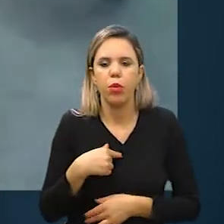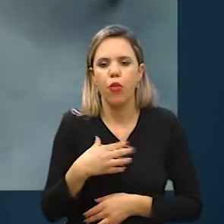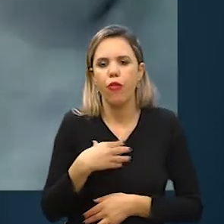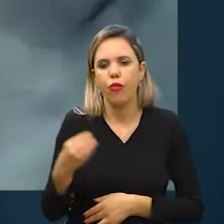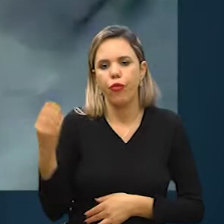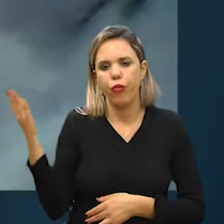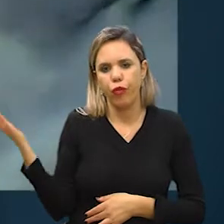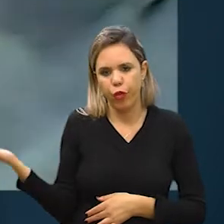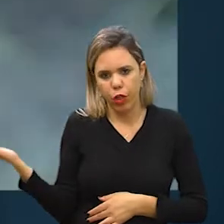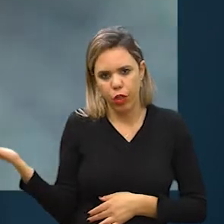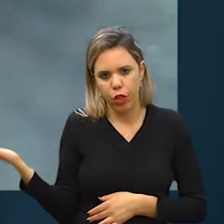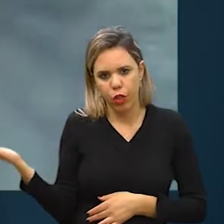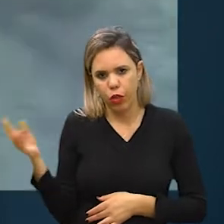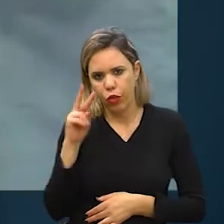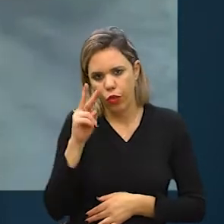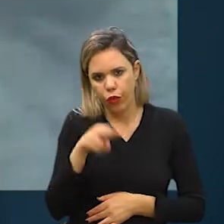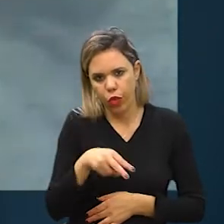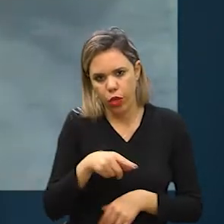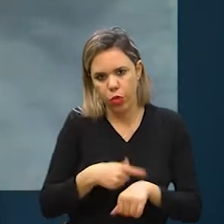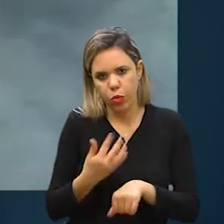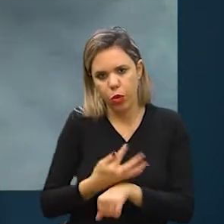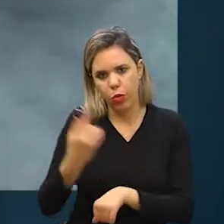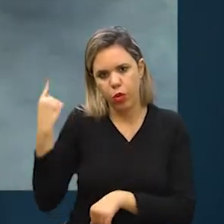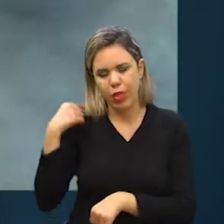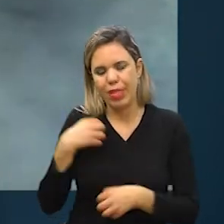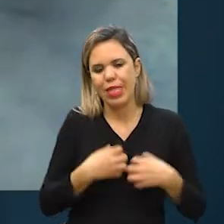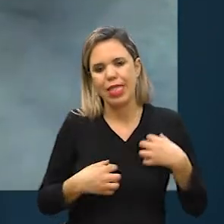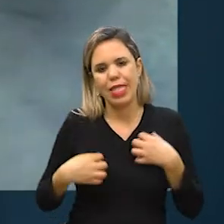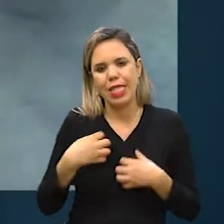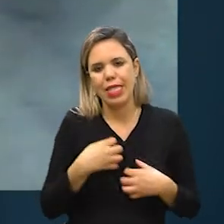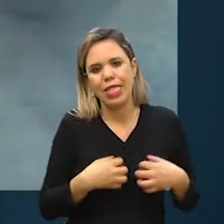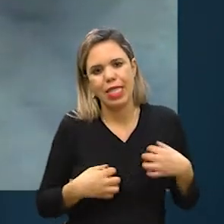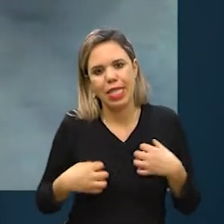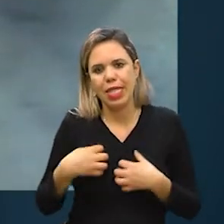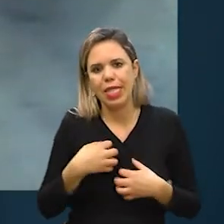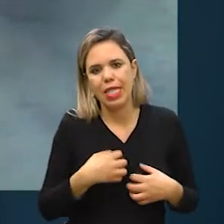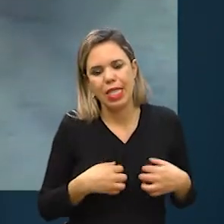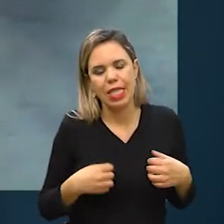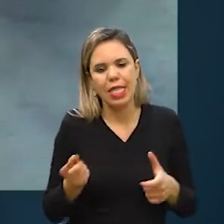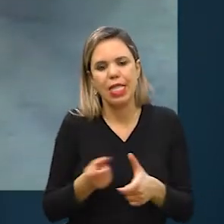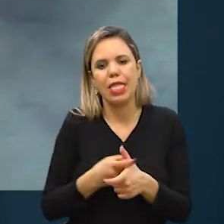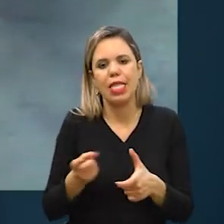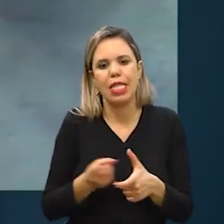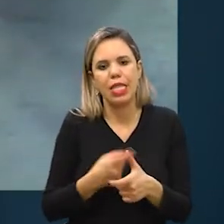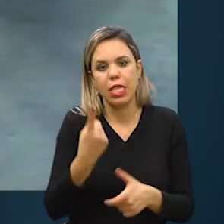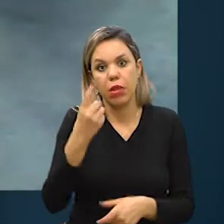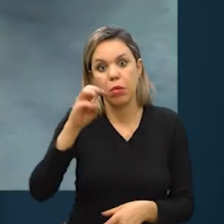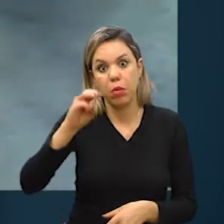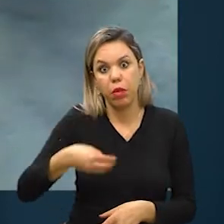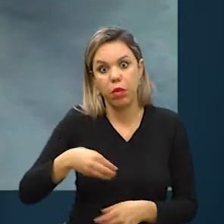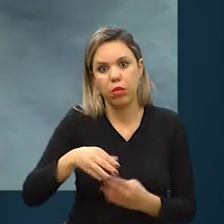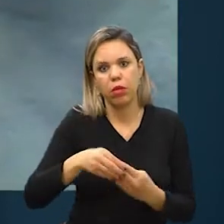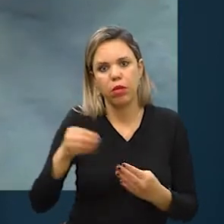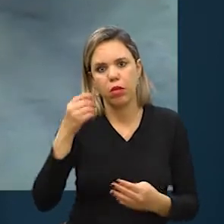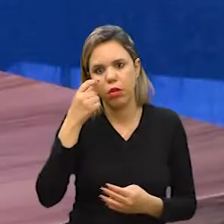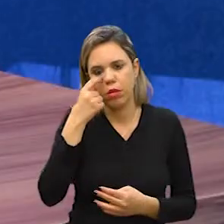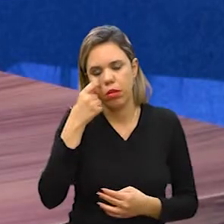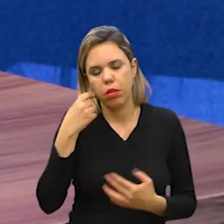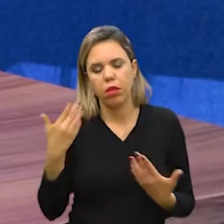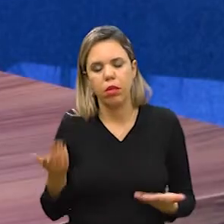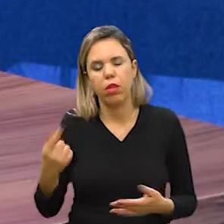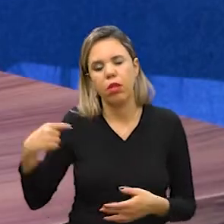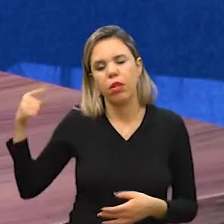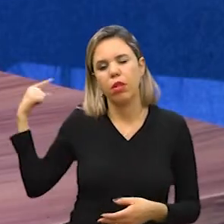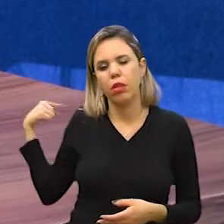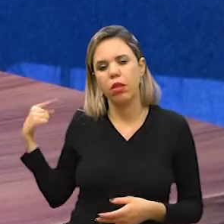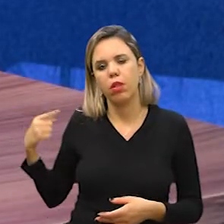aqui hoje do meu lado, viu esse momento de aflição que eu passei. Eu fiquei devendo $1 milhão.